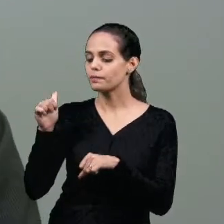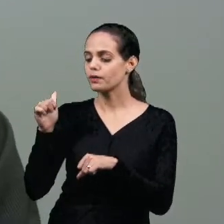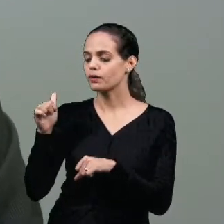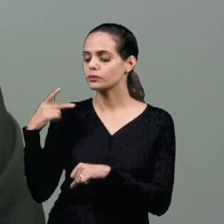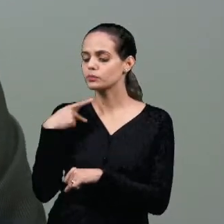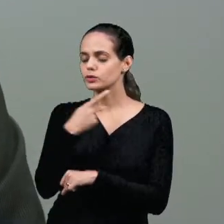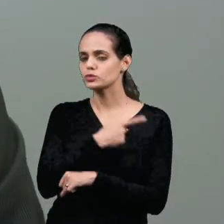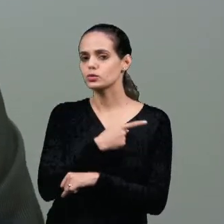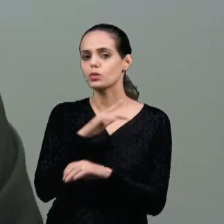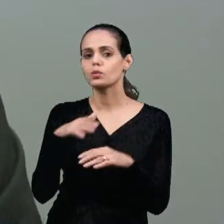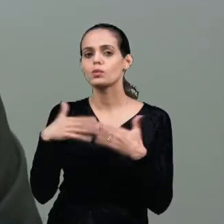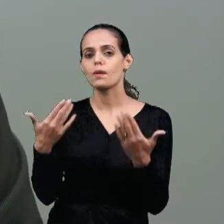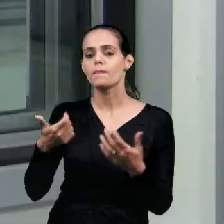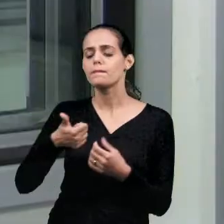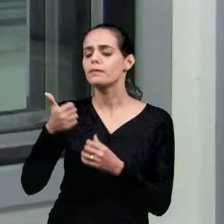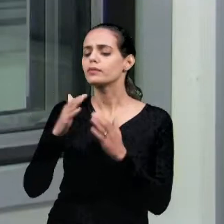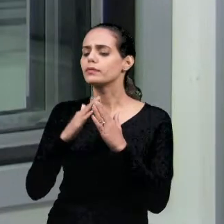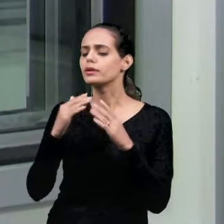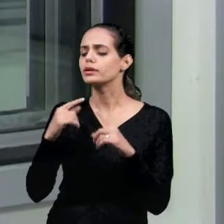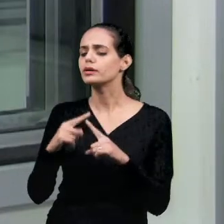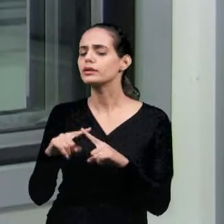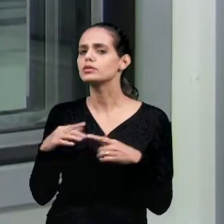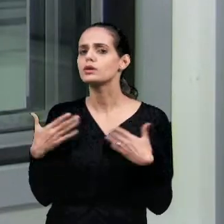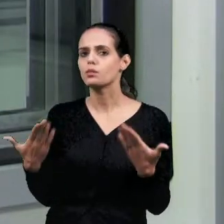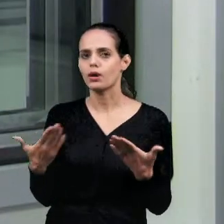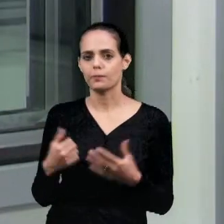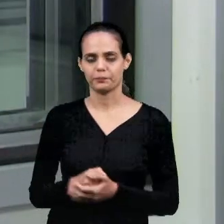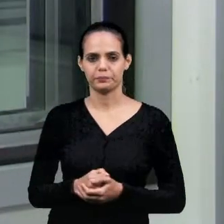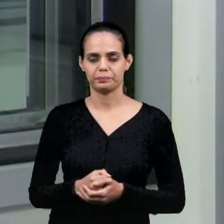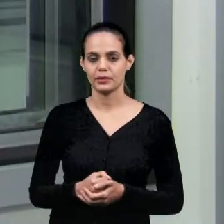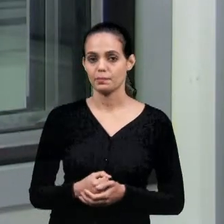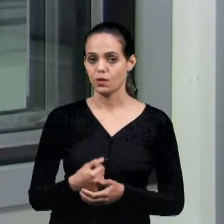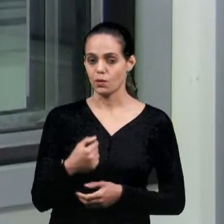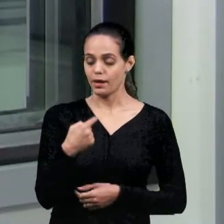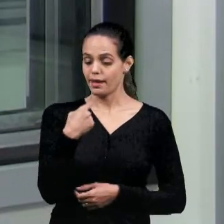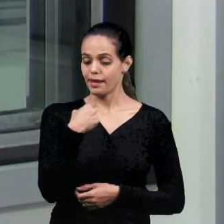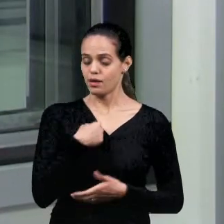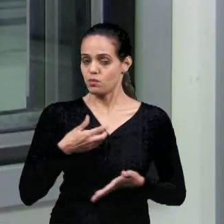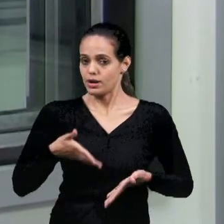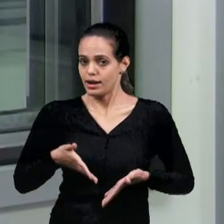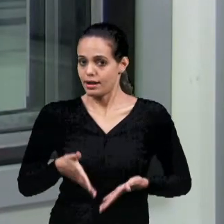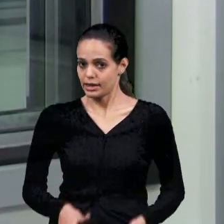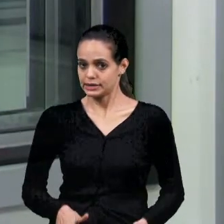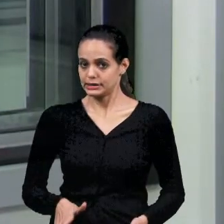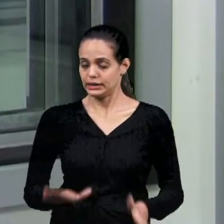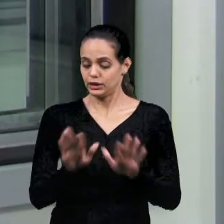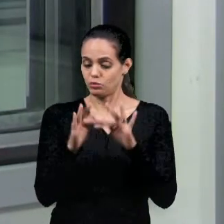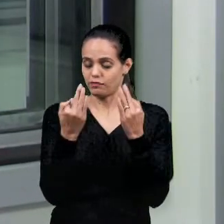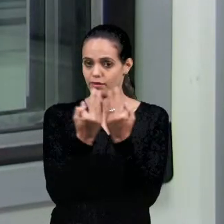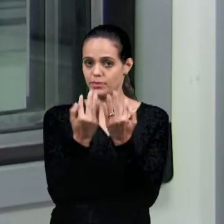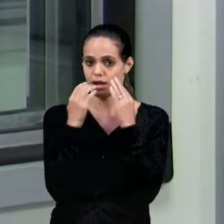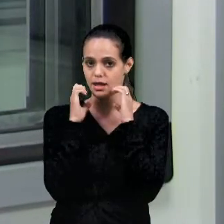igreja, como é que foi, pastor? Eu não vim de um lar evangélico,